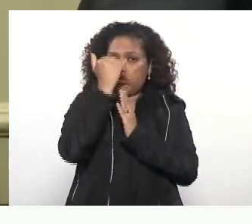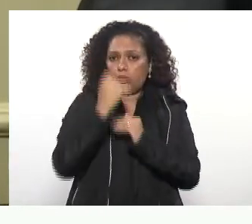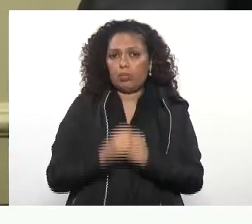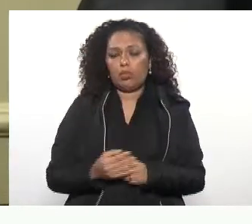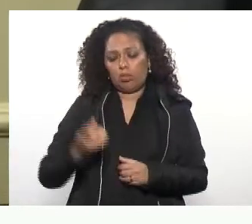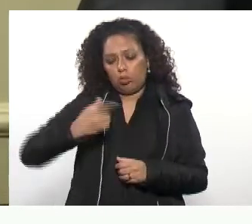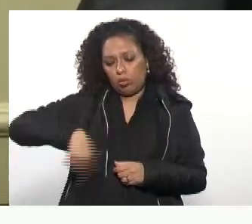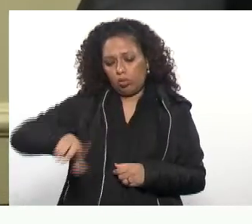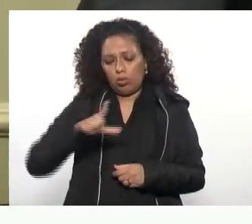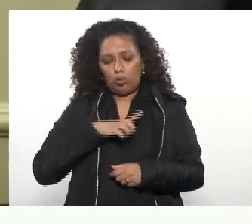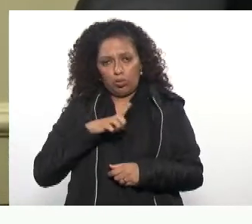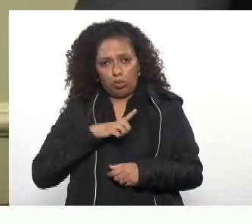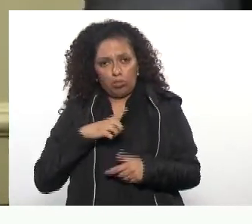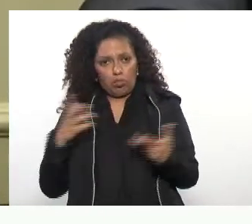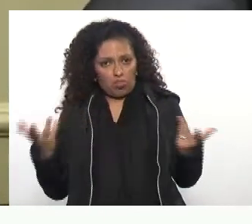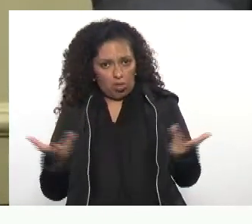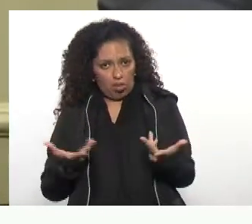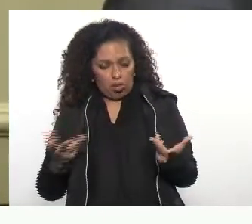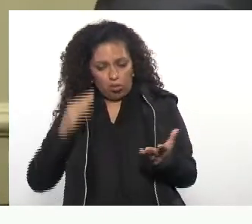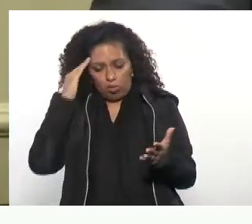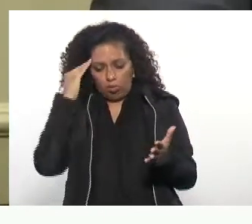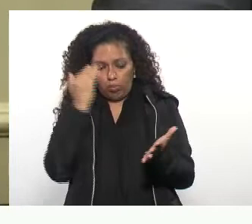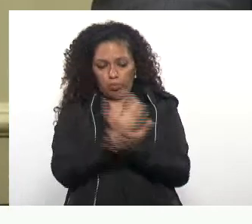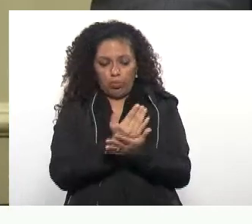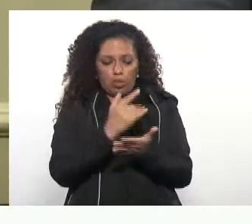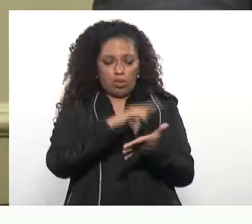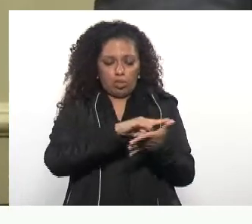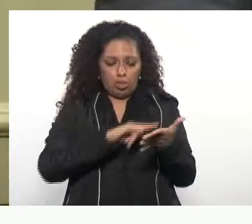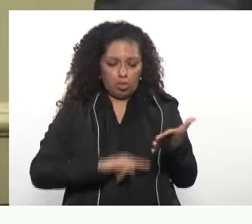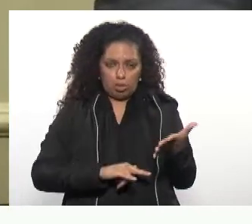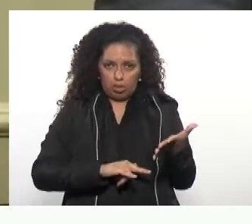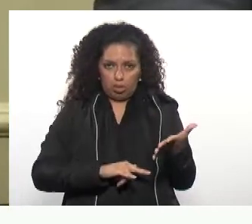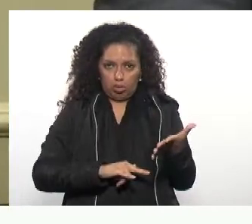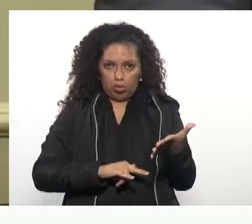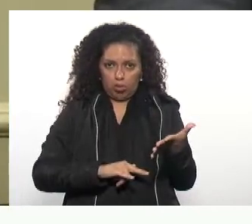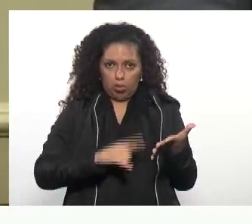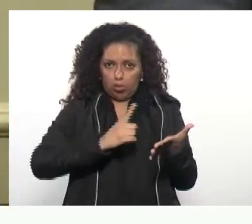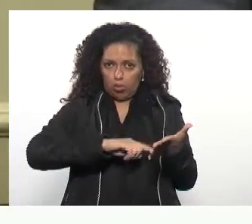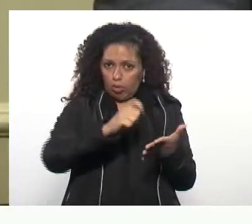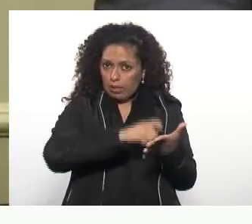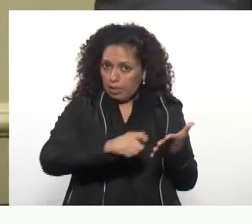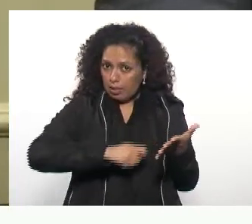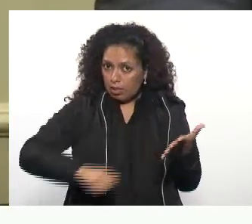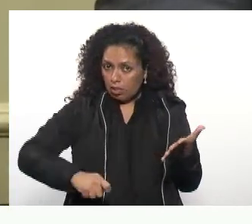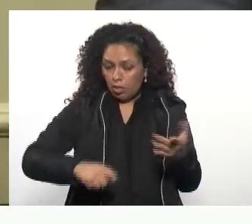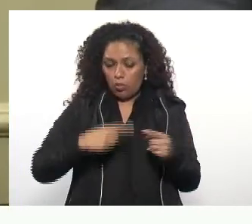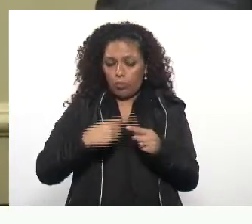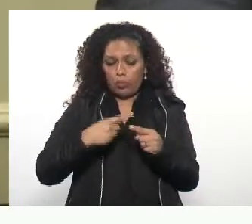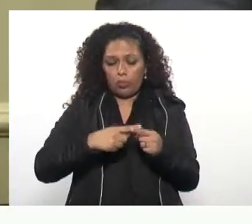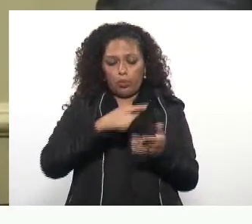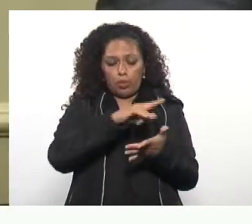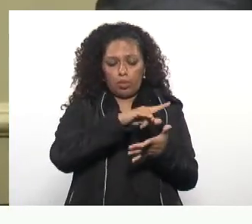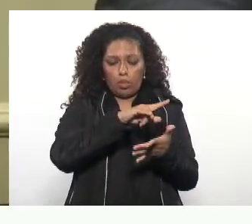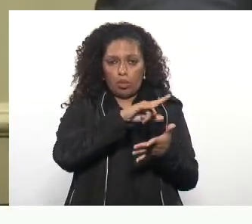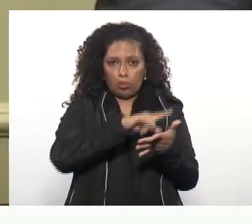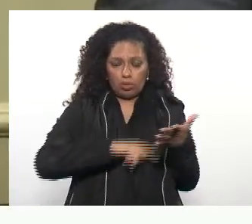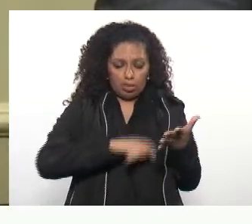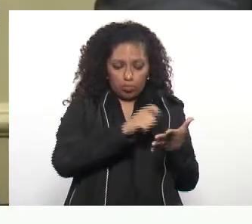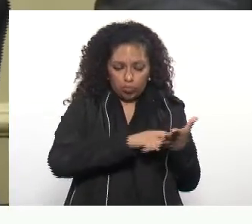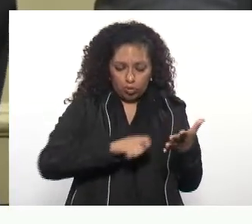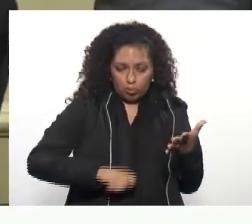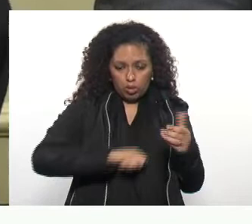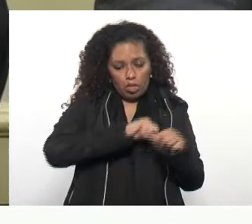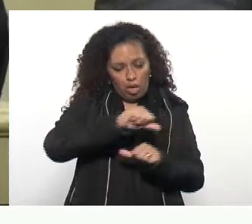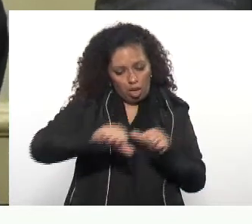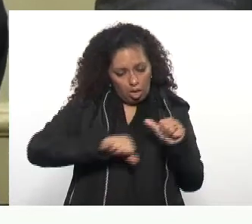Então, nós temos, primordialmente, que cumprir o contrato a que estamos obrigados. Para que esse contrato seja alterado, é preciso que se